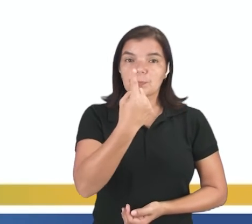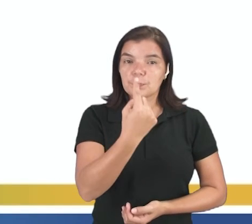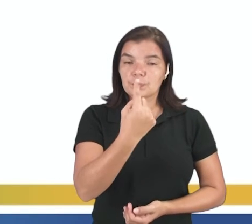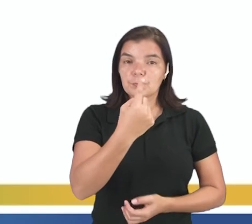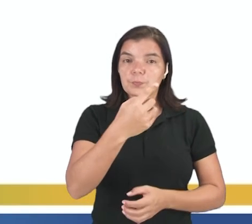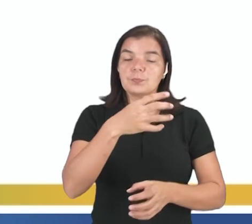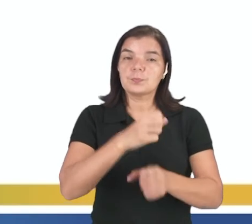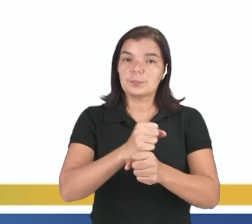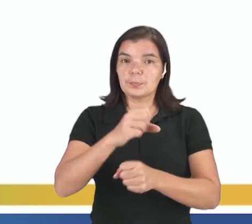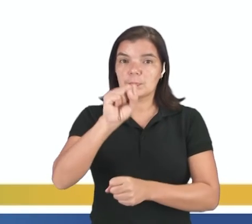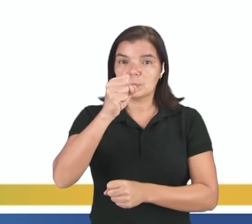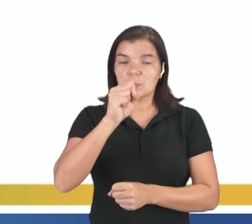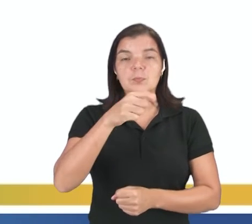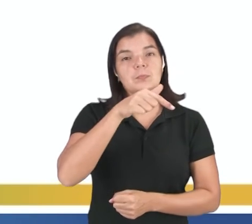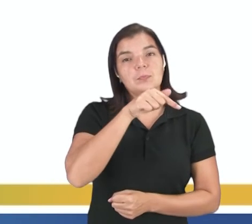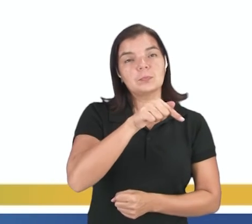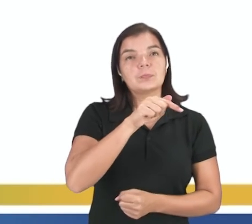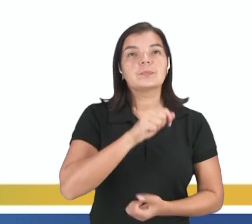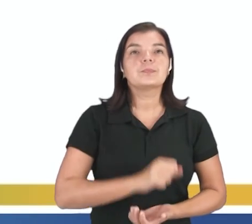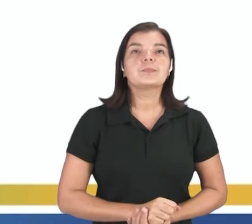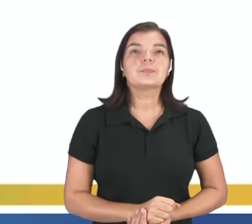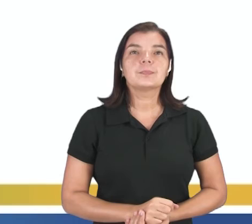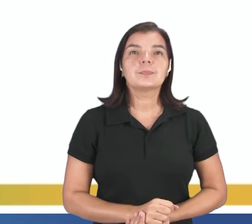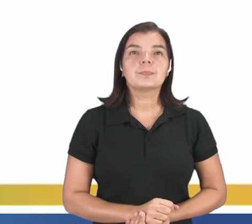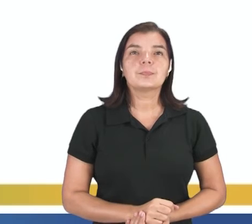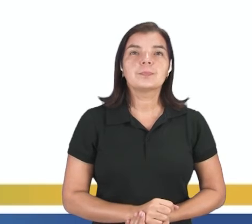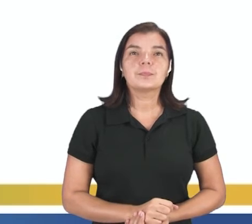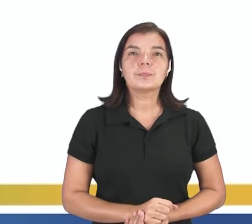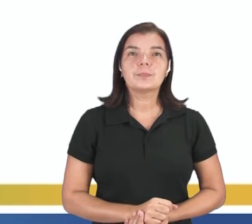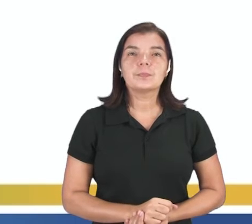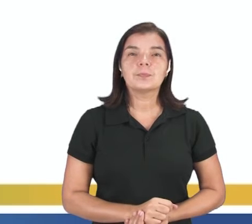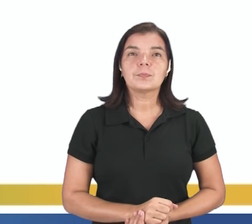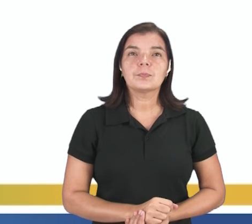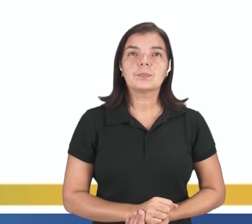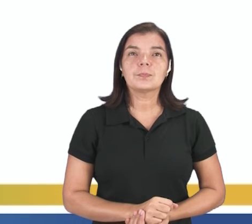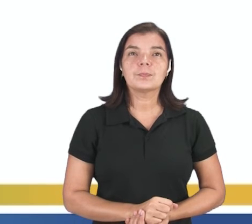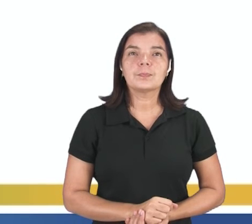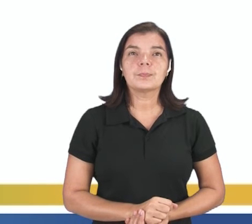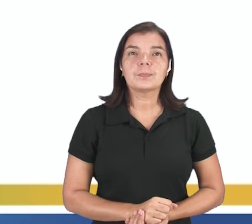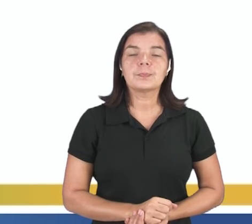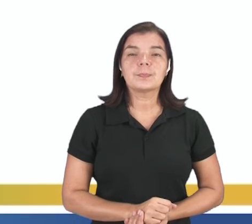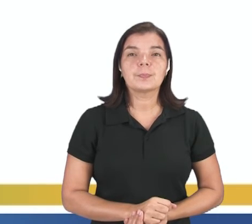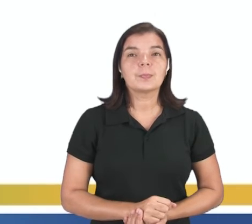mais 8 é 7. Da mesma forma aqui, ó,